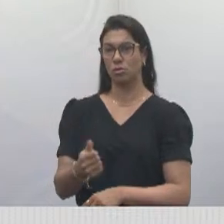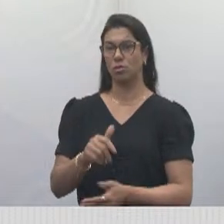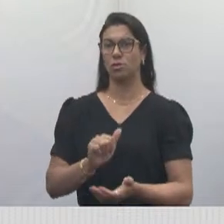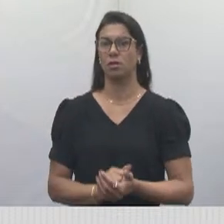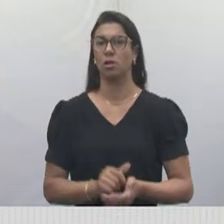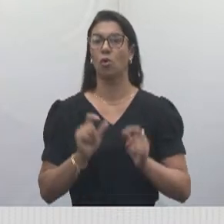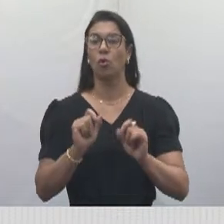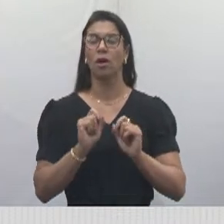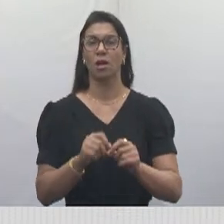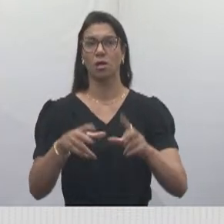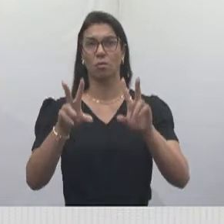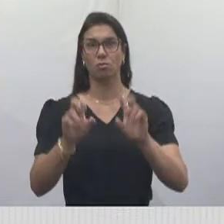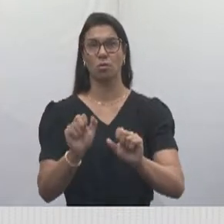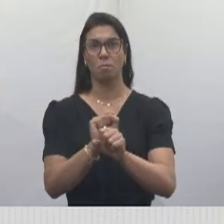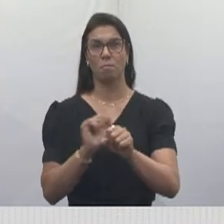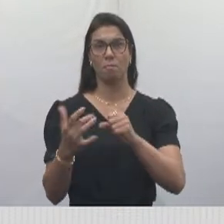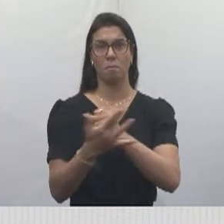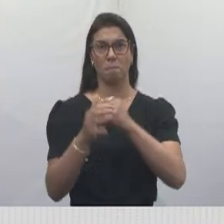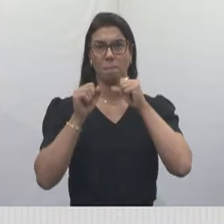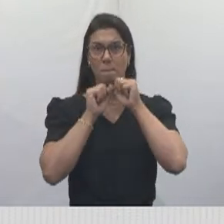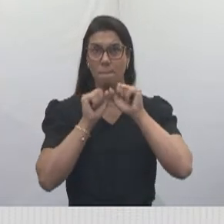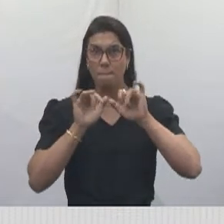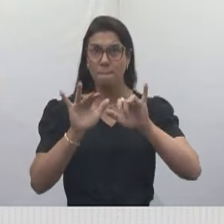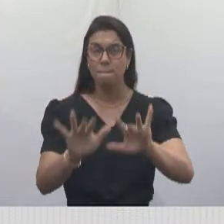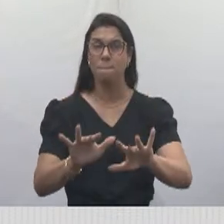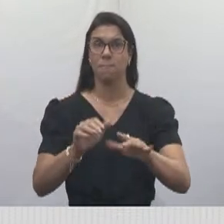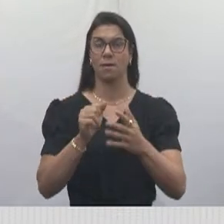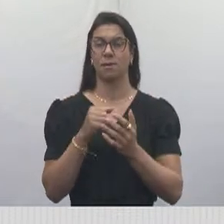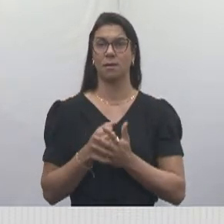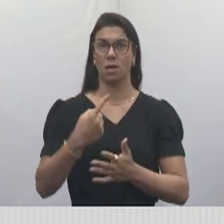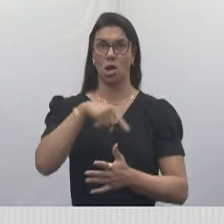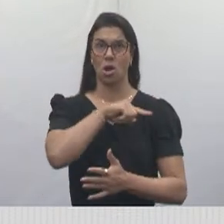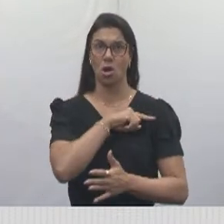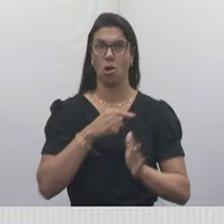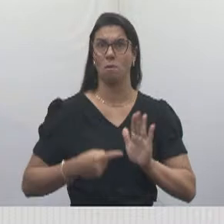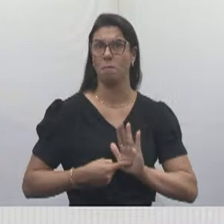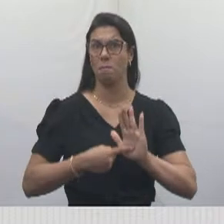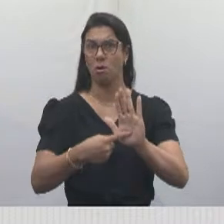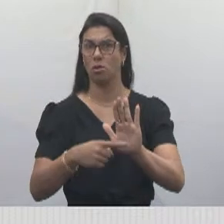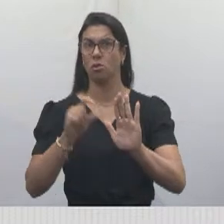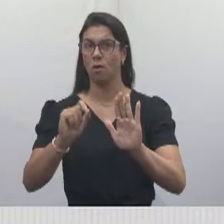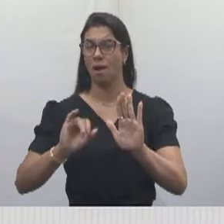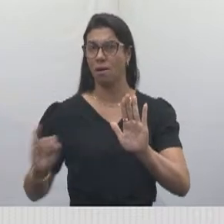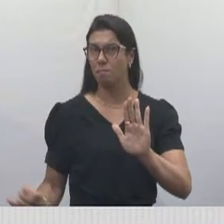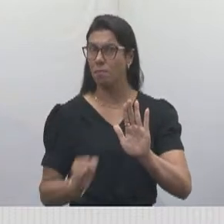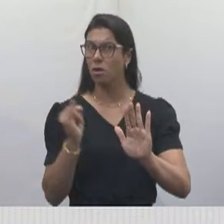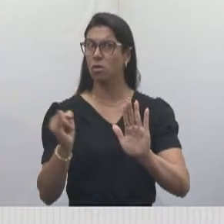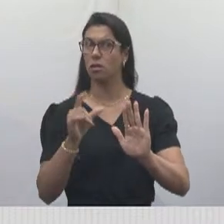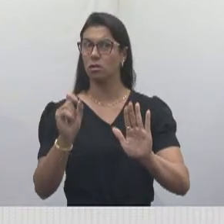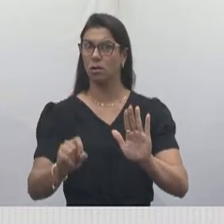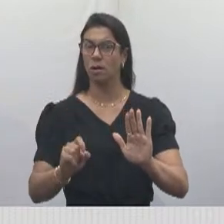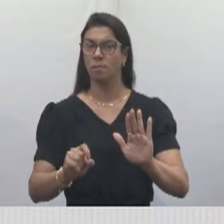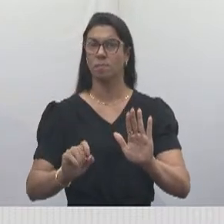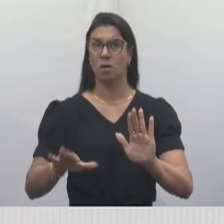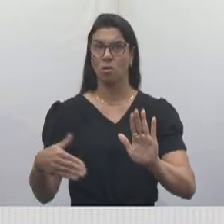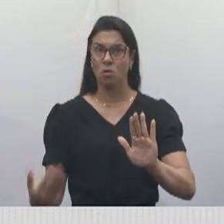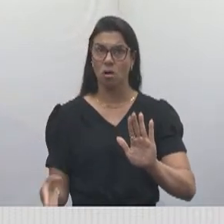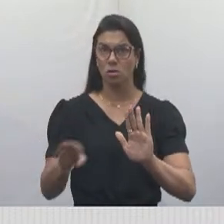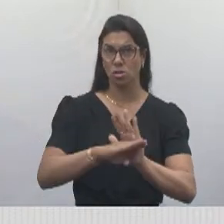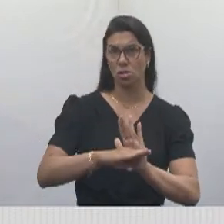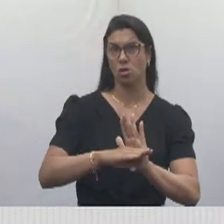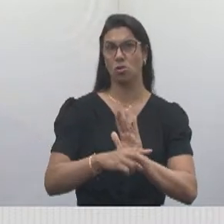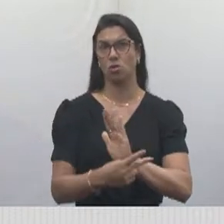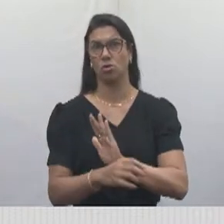em razão da pandemia, e aqui se registre algo muito importante. Quando chegou o exercício